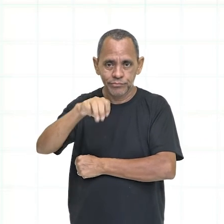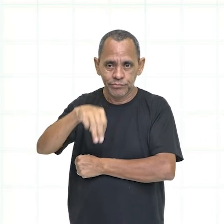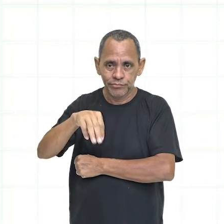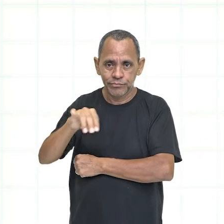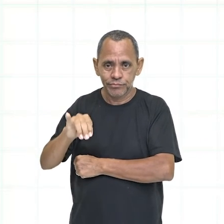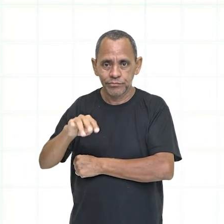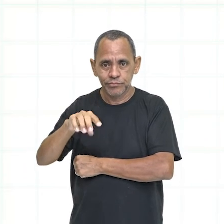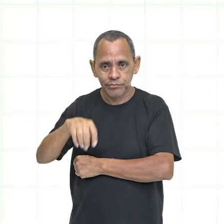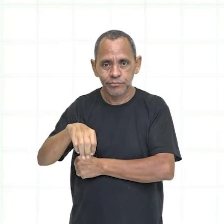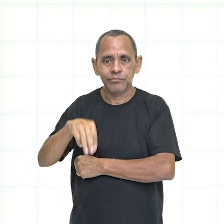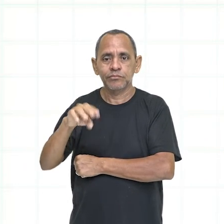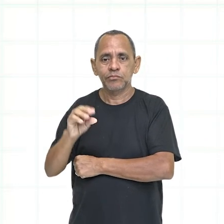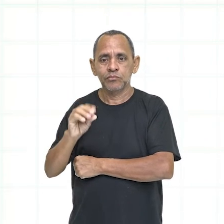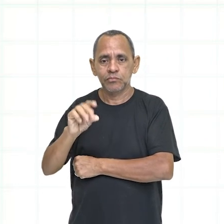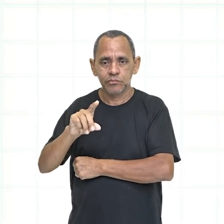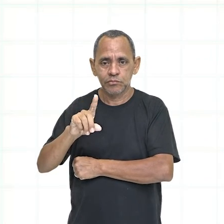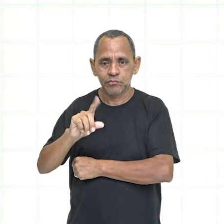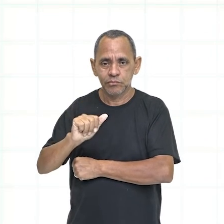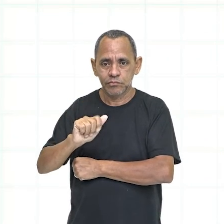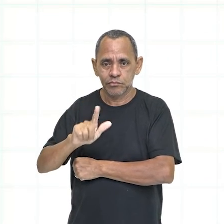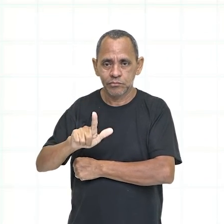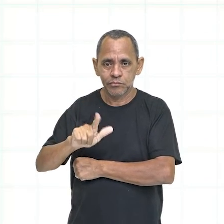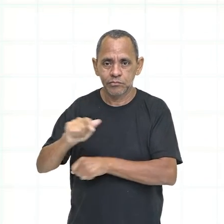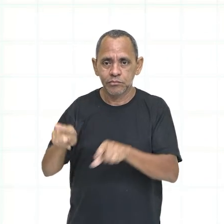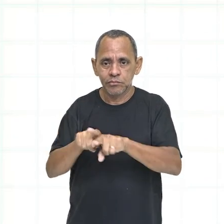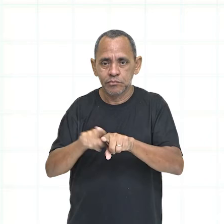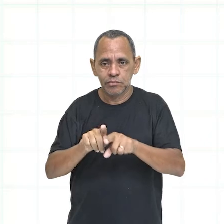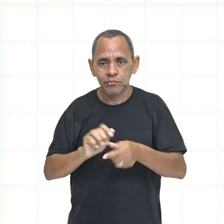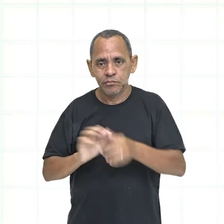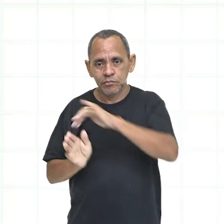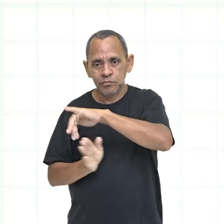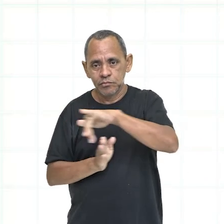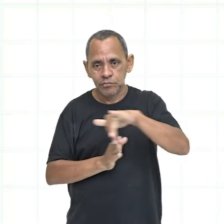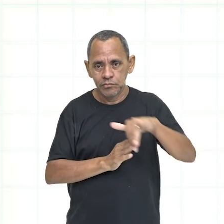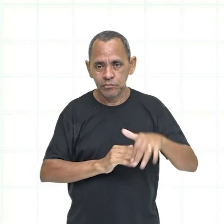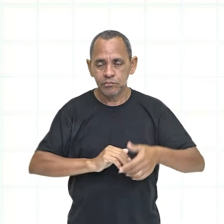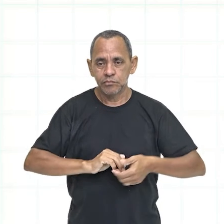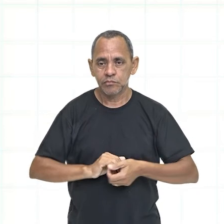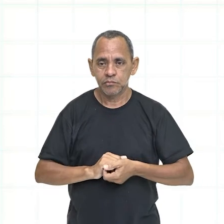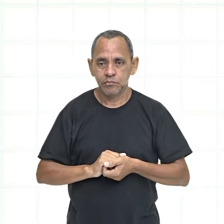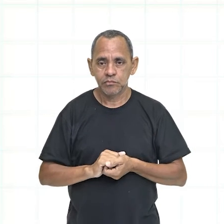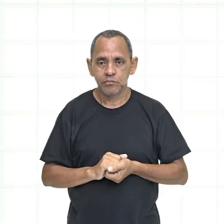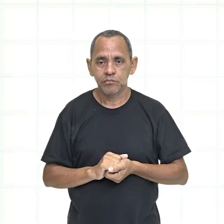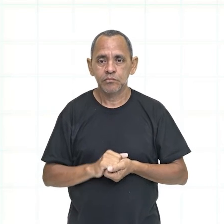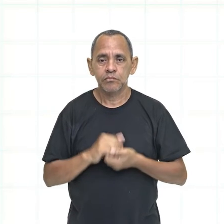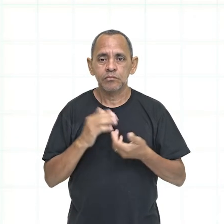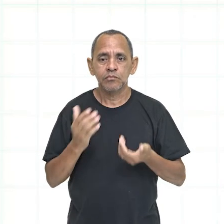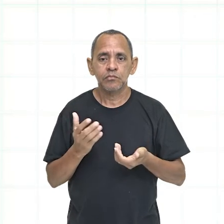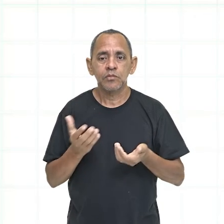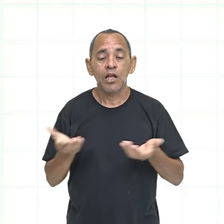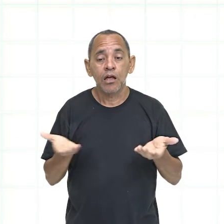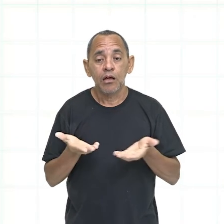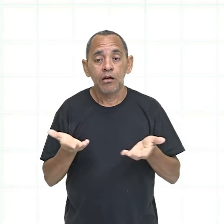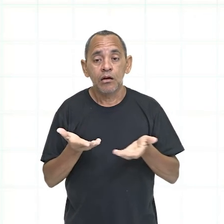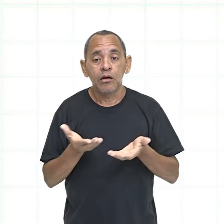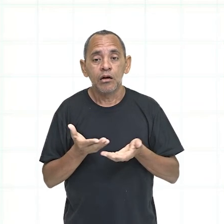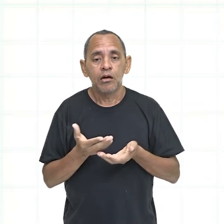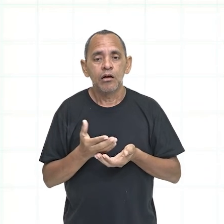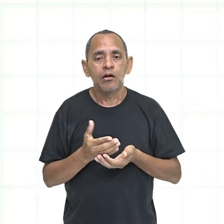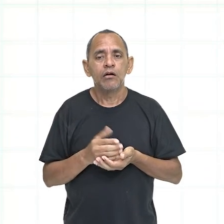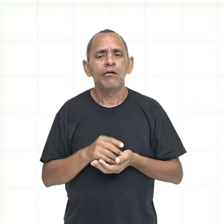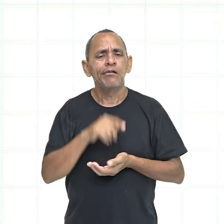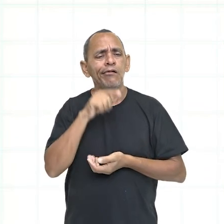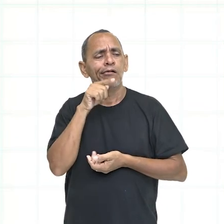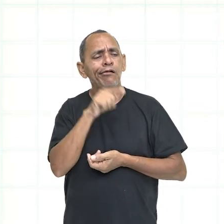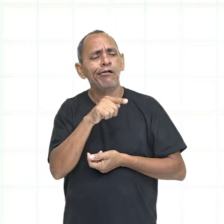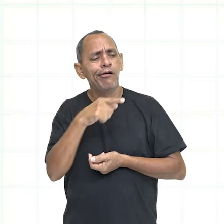normal, como é o caso aqui. Might they have already left by the time we arrived? Então, deveriam eles ter